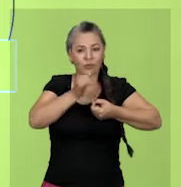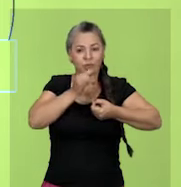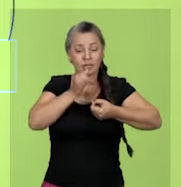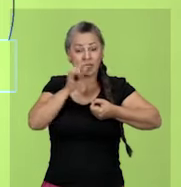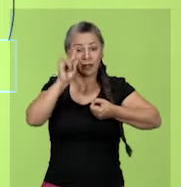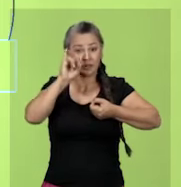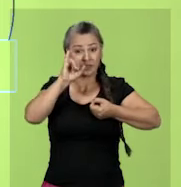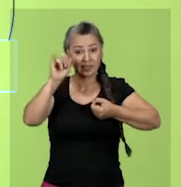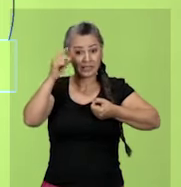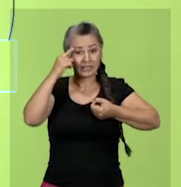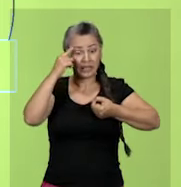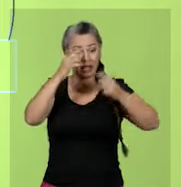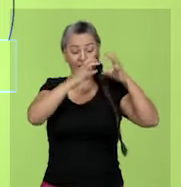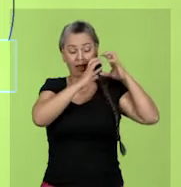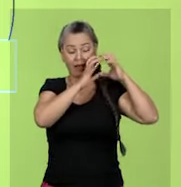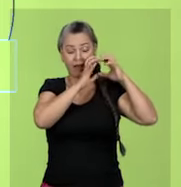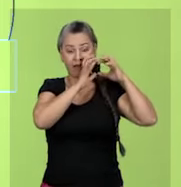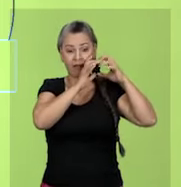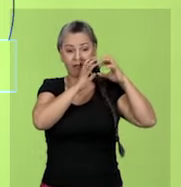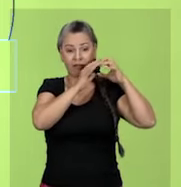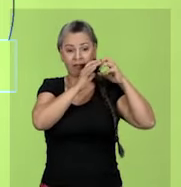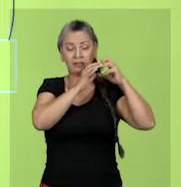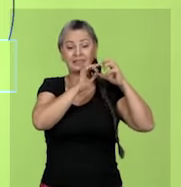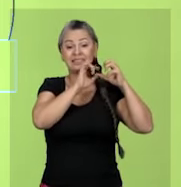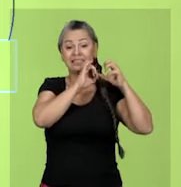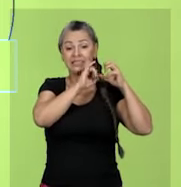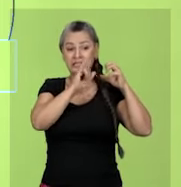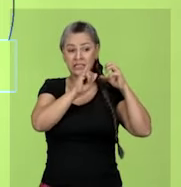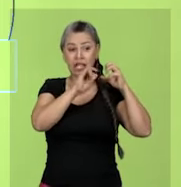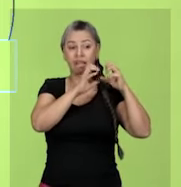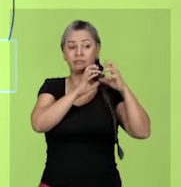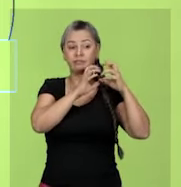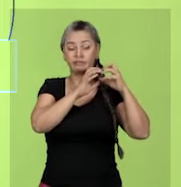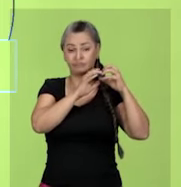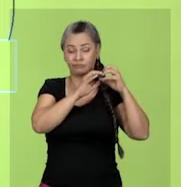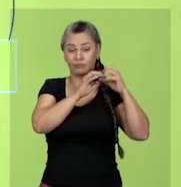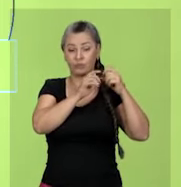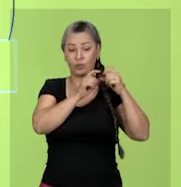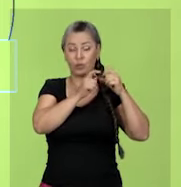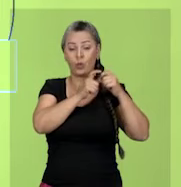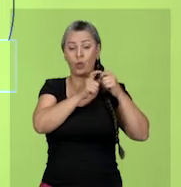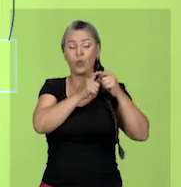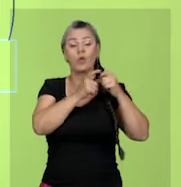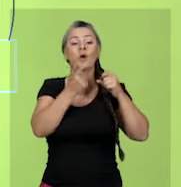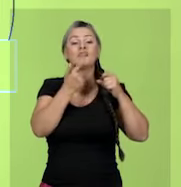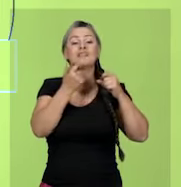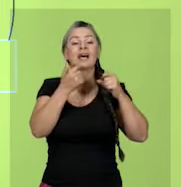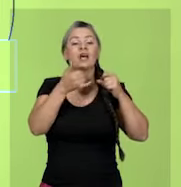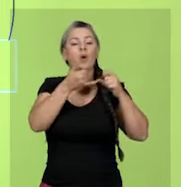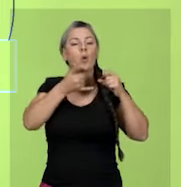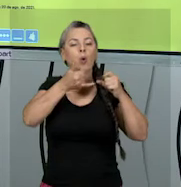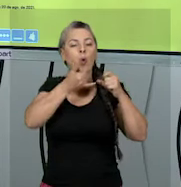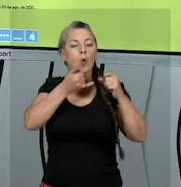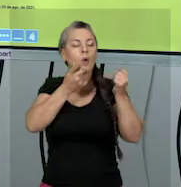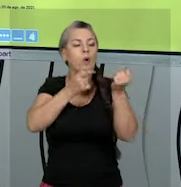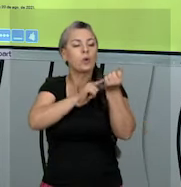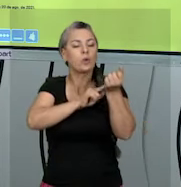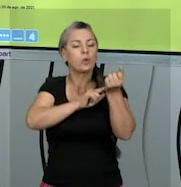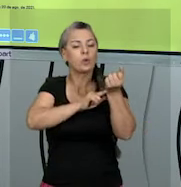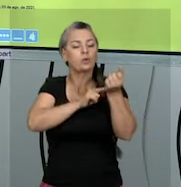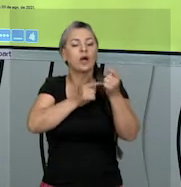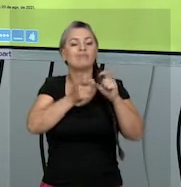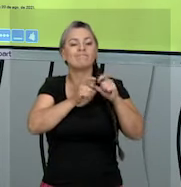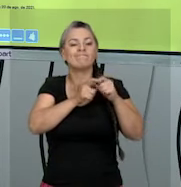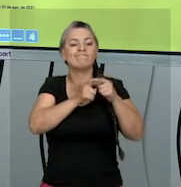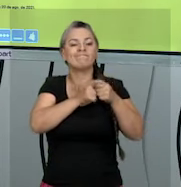cérebro, algumas regiões do cérebro podem ficar sem os nutrientes do sangue. Sem esses